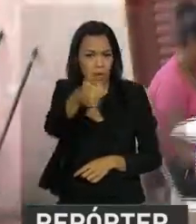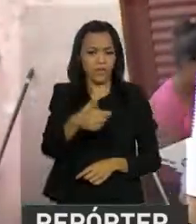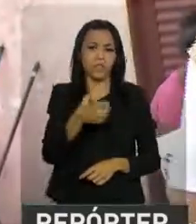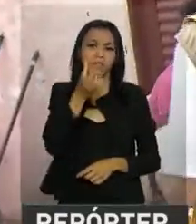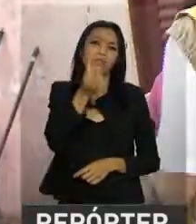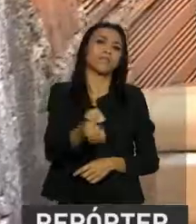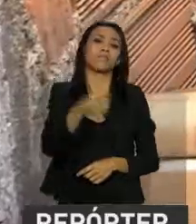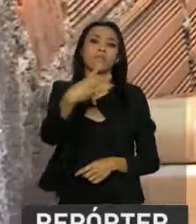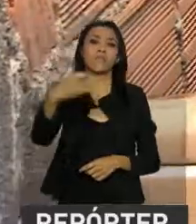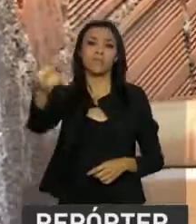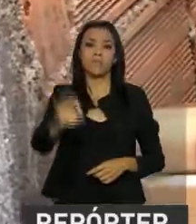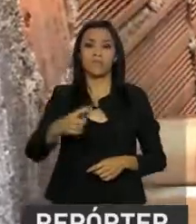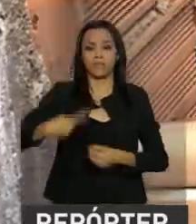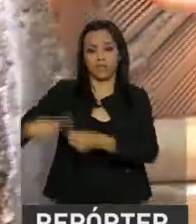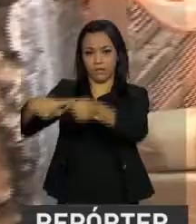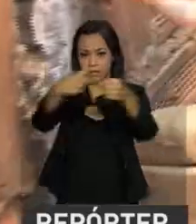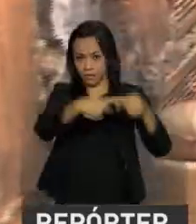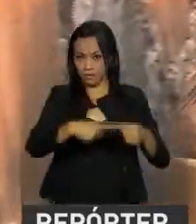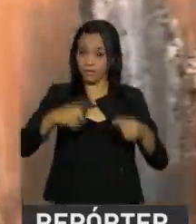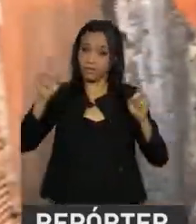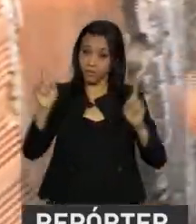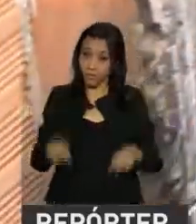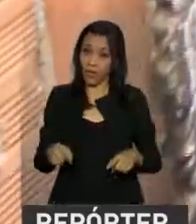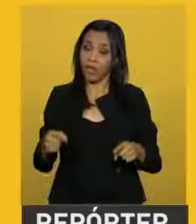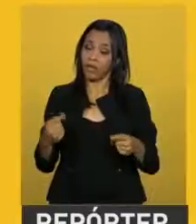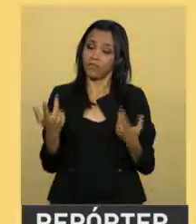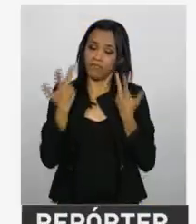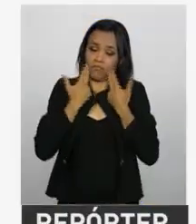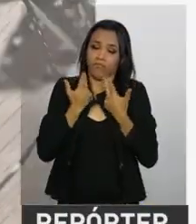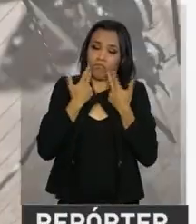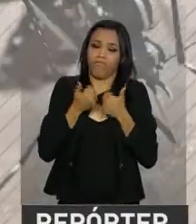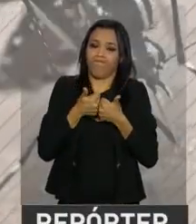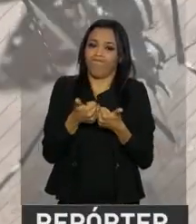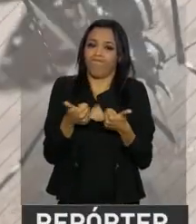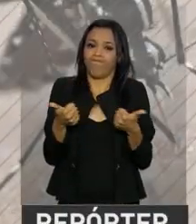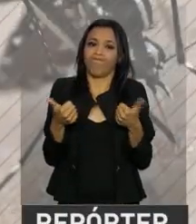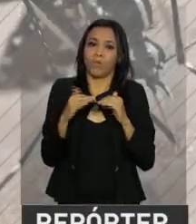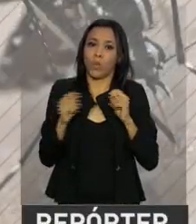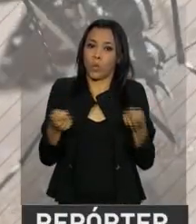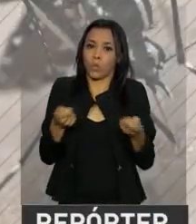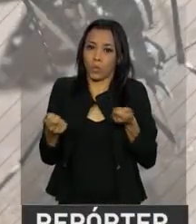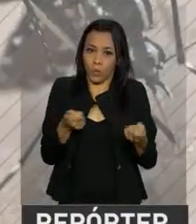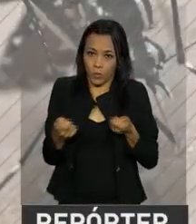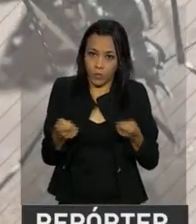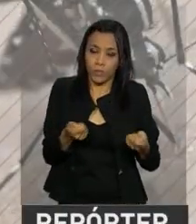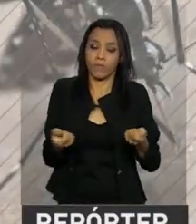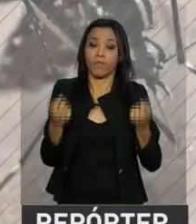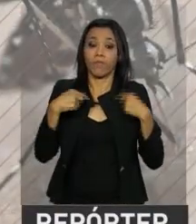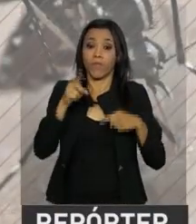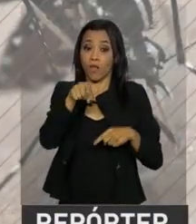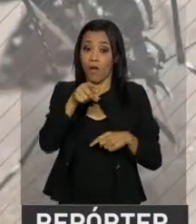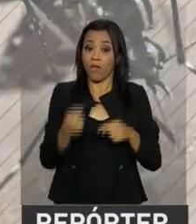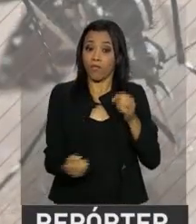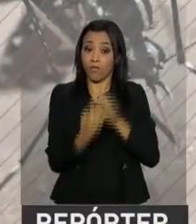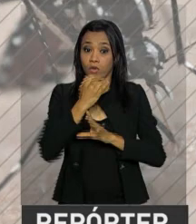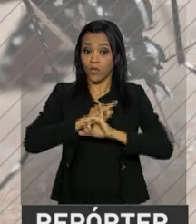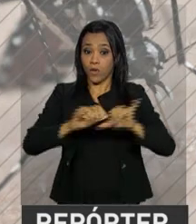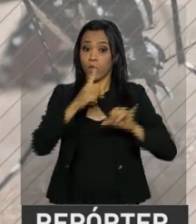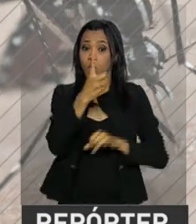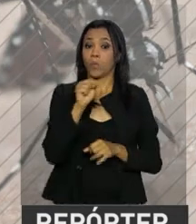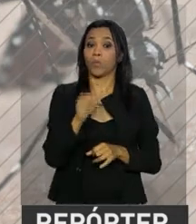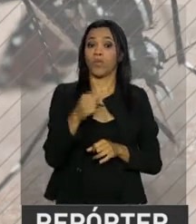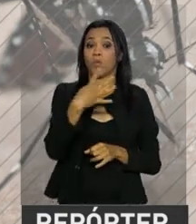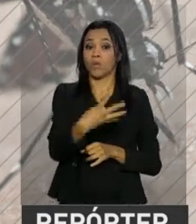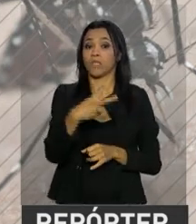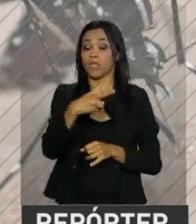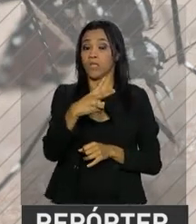63% das cidades, a situação é considerada estável. Foram registrados quase 1,5 milhão de casos de dengue no país até